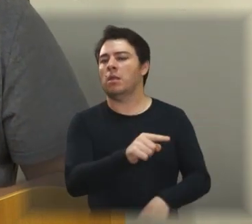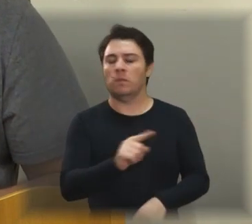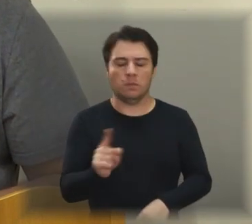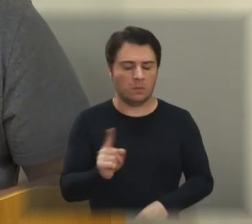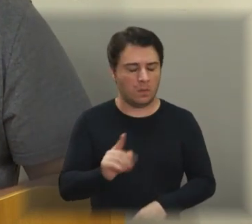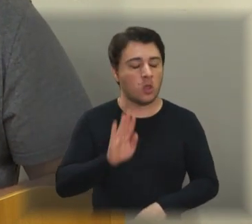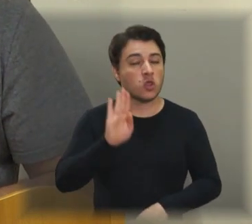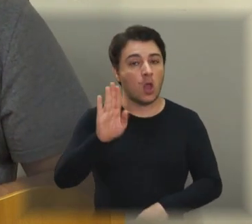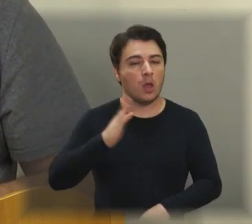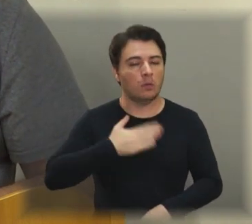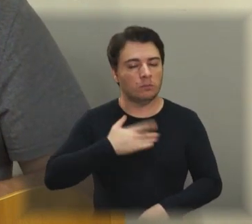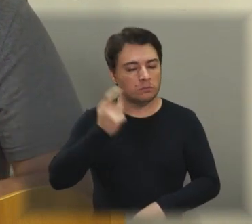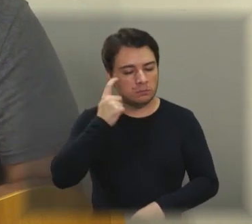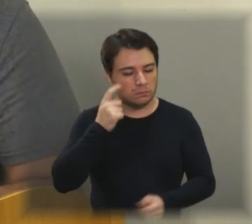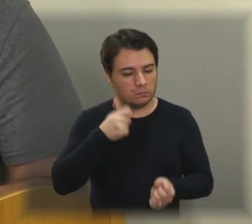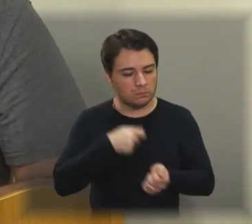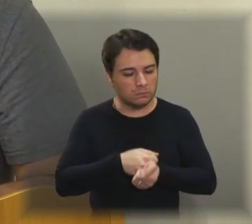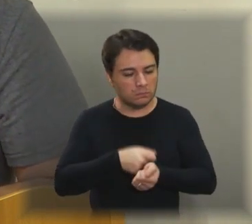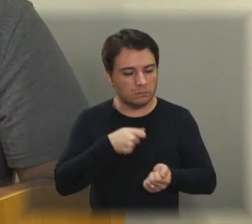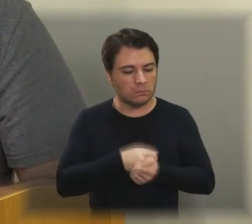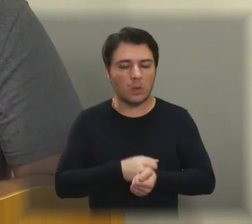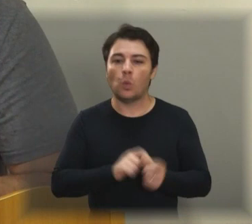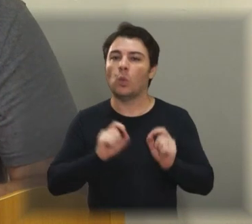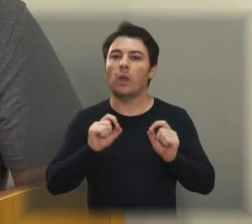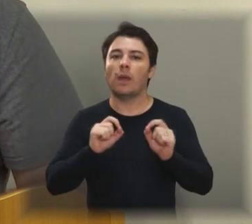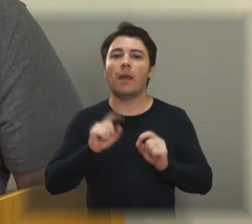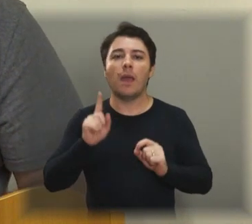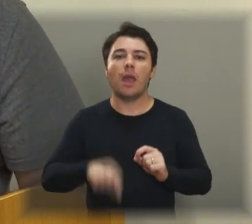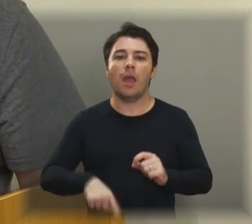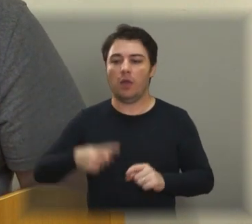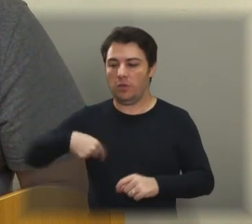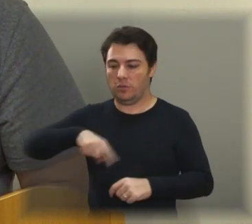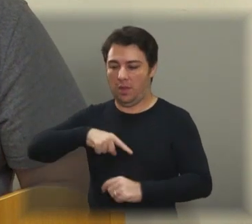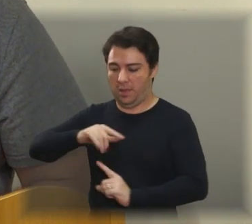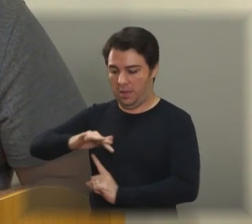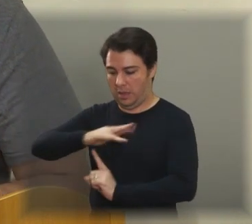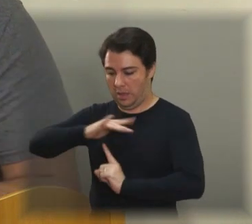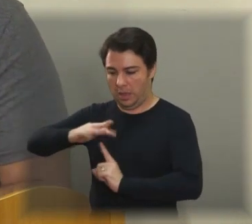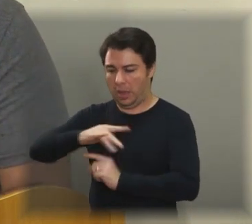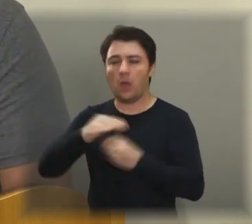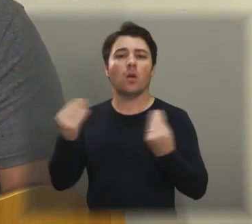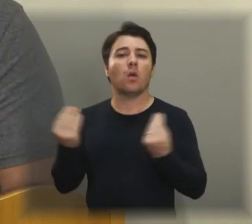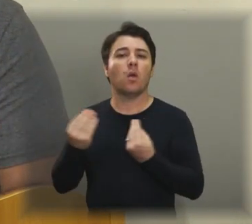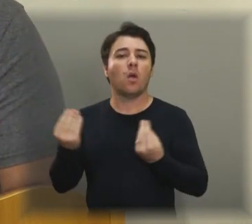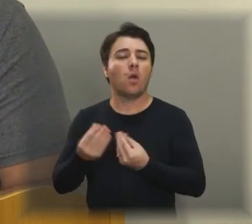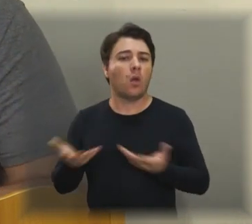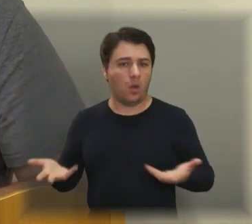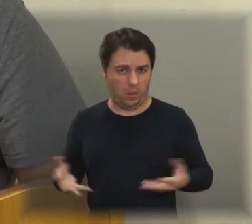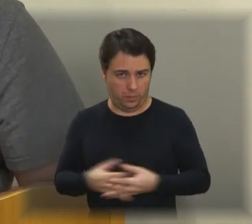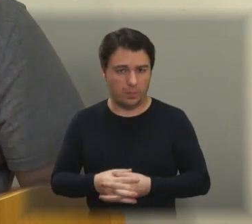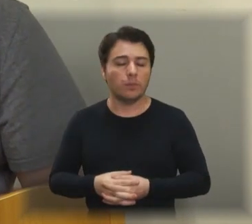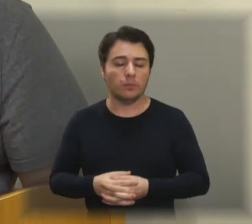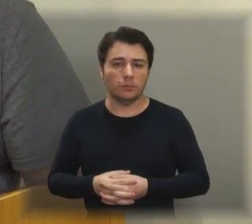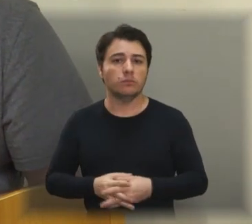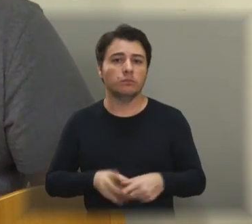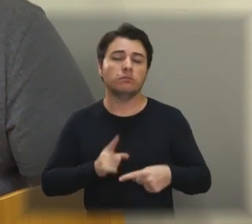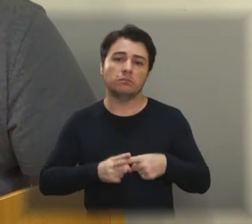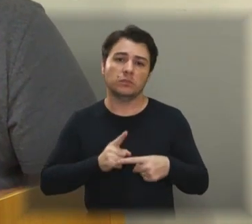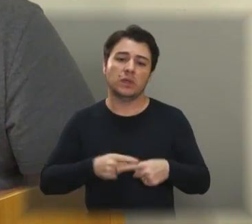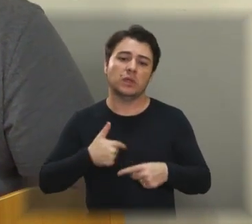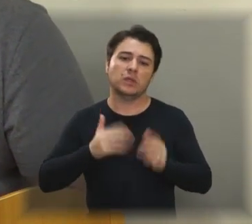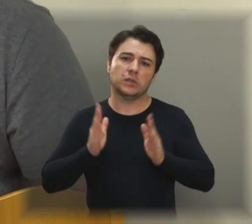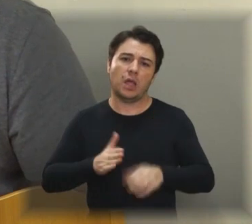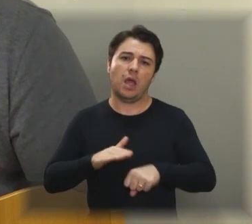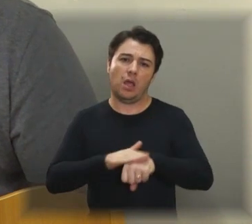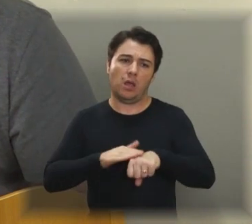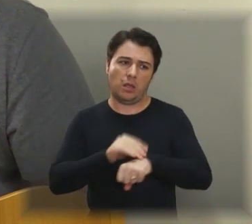ordenadas mas sim é colocar uma questão do ponto de vista da gestão ambiental né Como Conviver né É lógico Já tracei